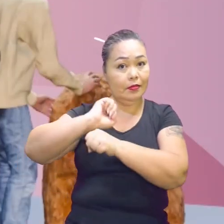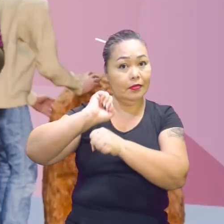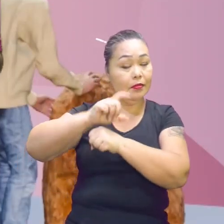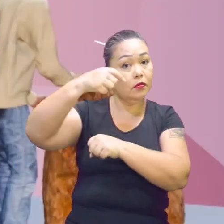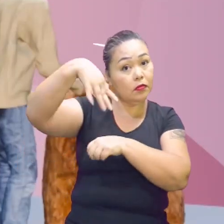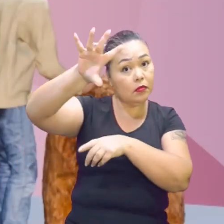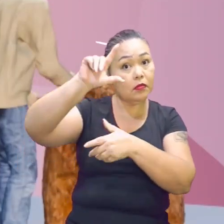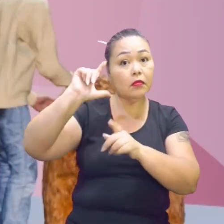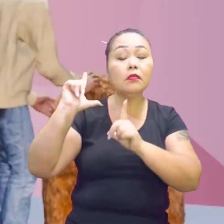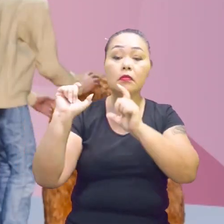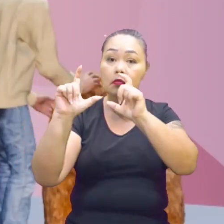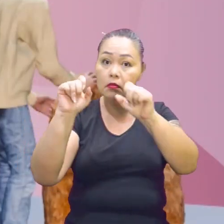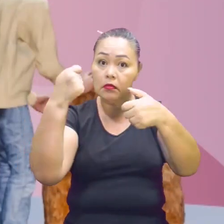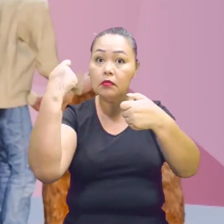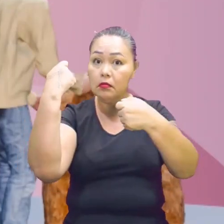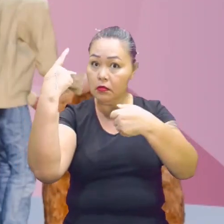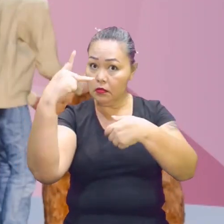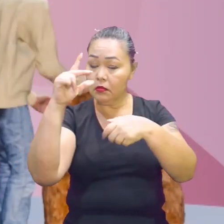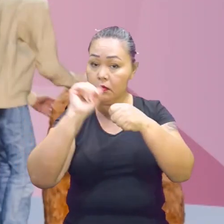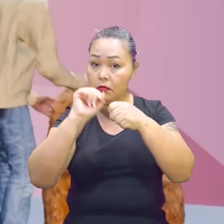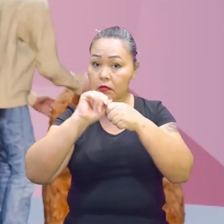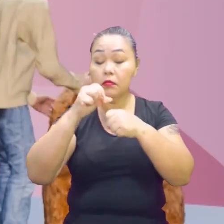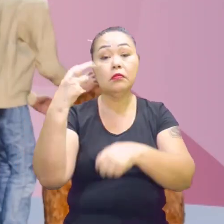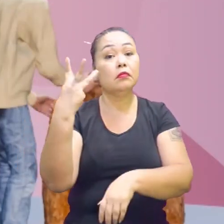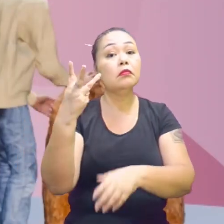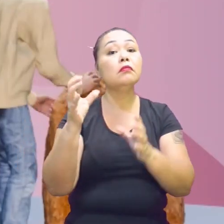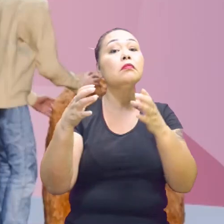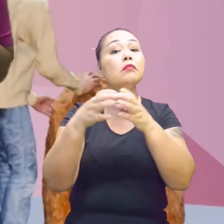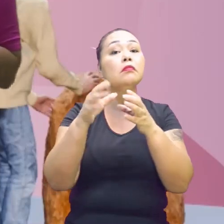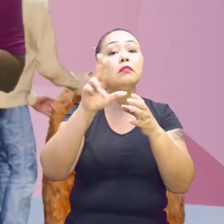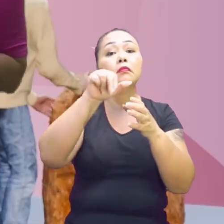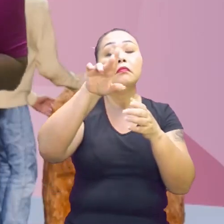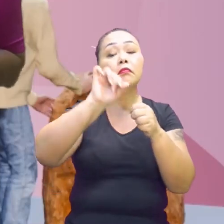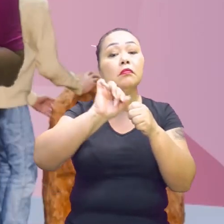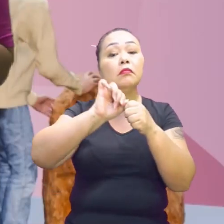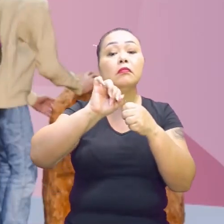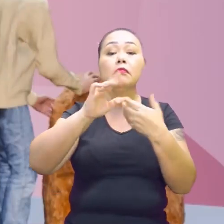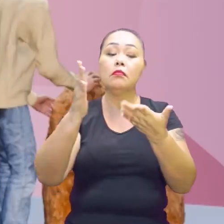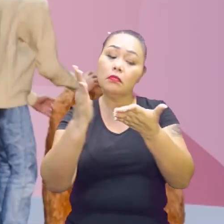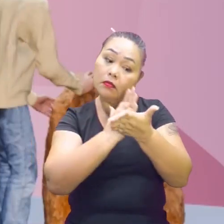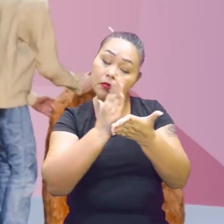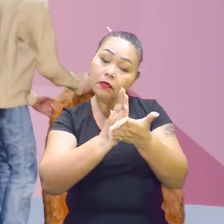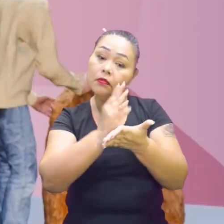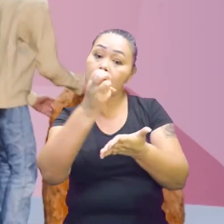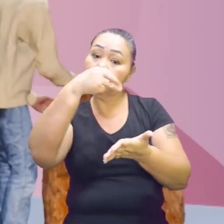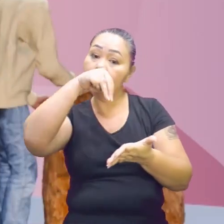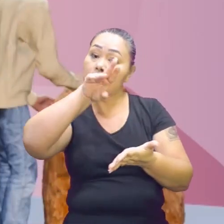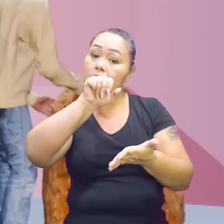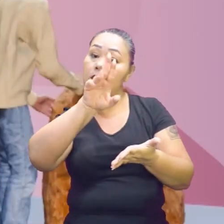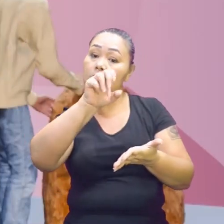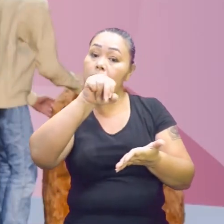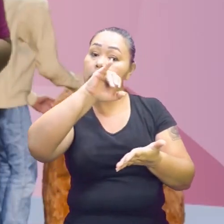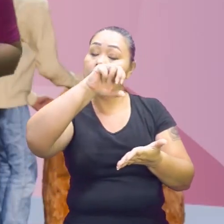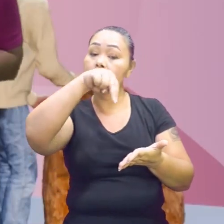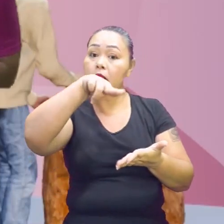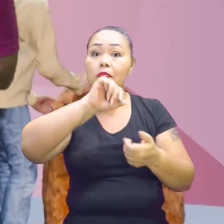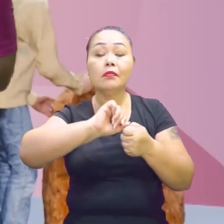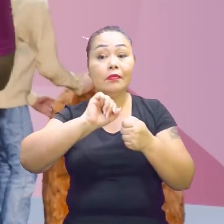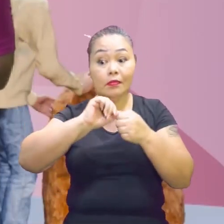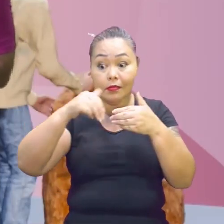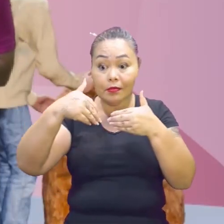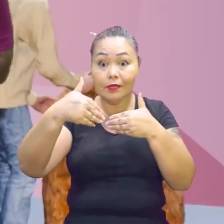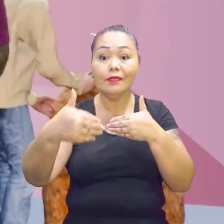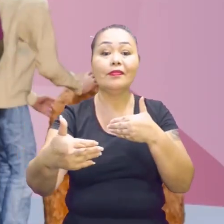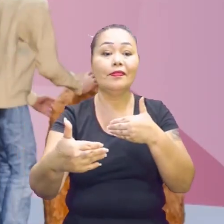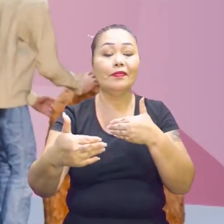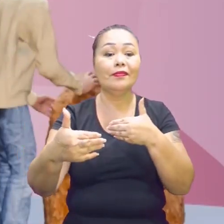pessoal, os registros de vocês. É a nossa terceira unidade, o Macunaíma. E daqui a pouco chega aquele grande dia, né,